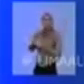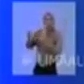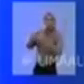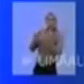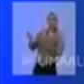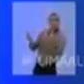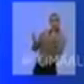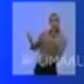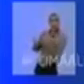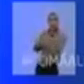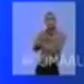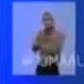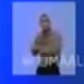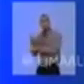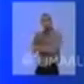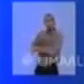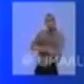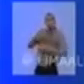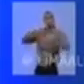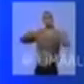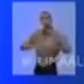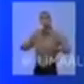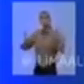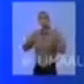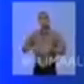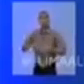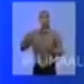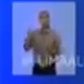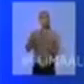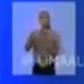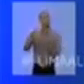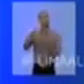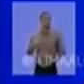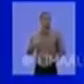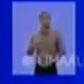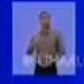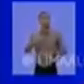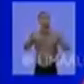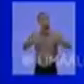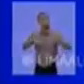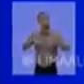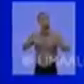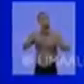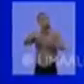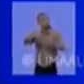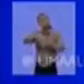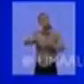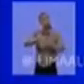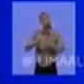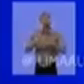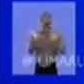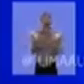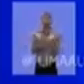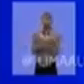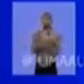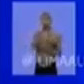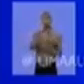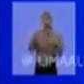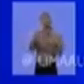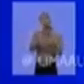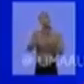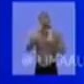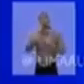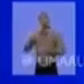mais compostura e competência para ser prefeito do Rio de Janeiro. Vamos seguir aqui, então. Esta emissora apoiou o golpe contra